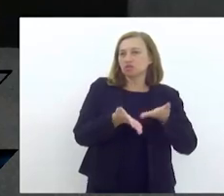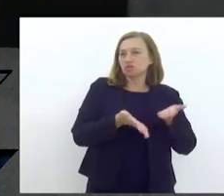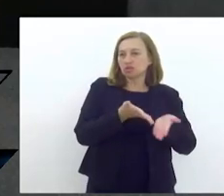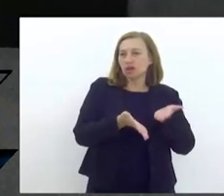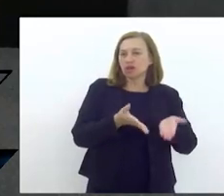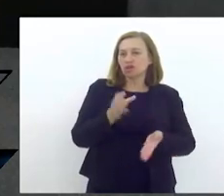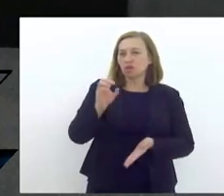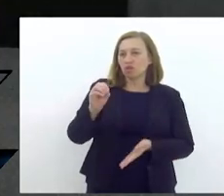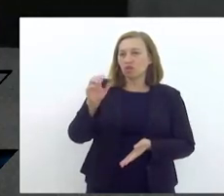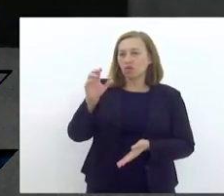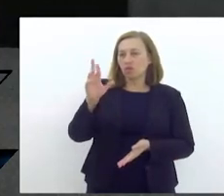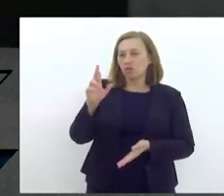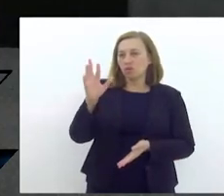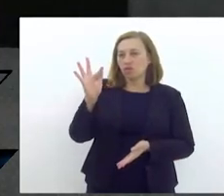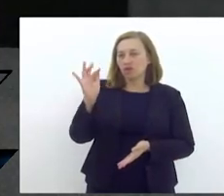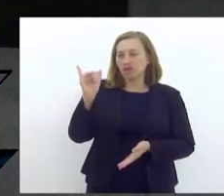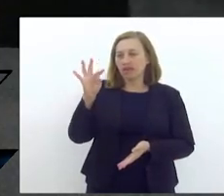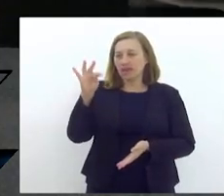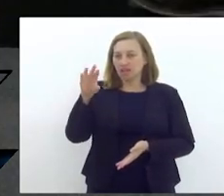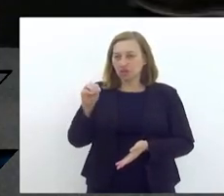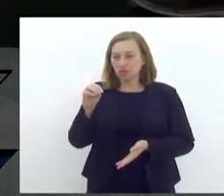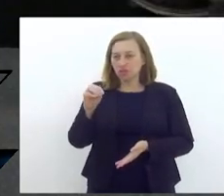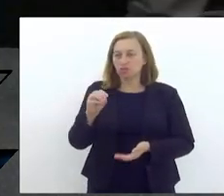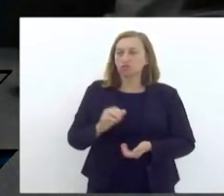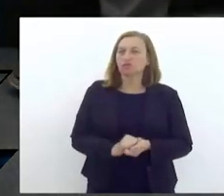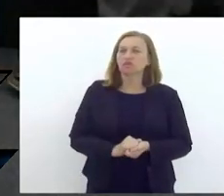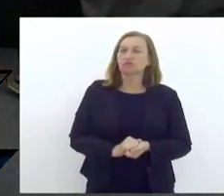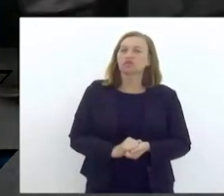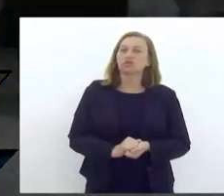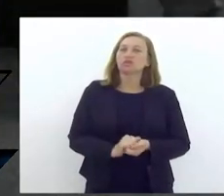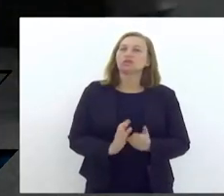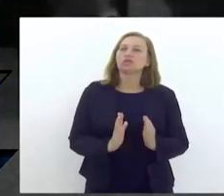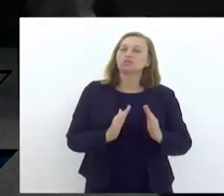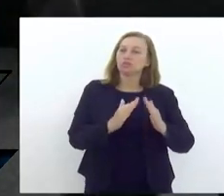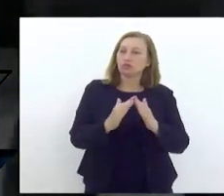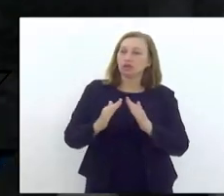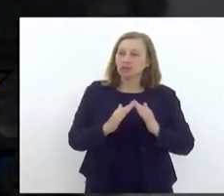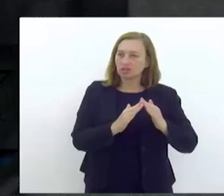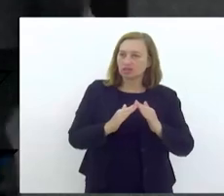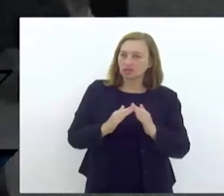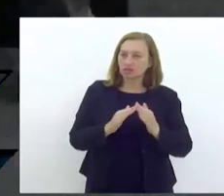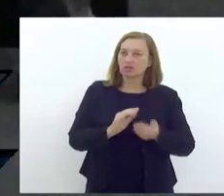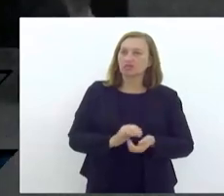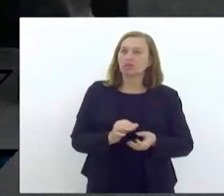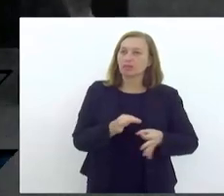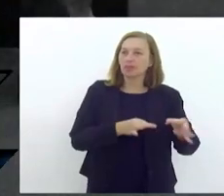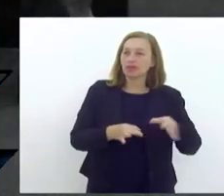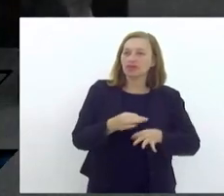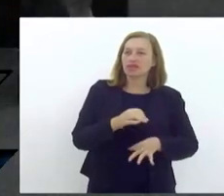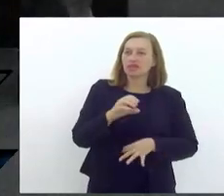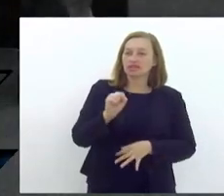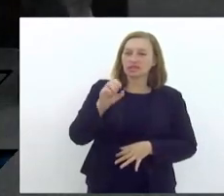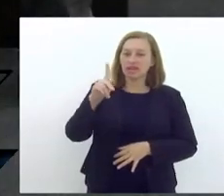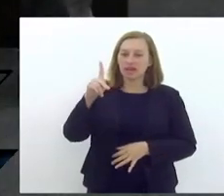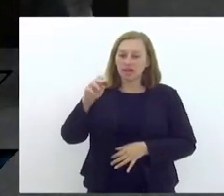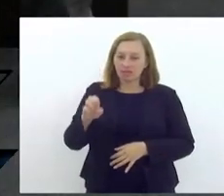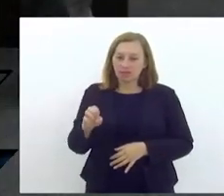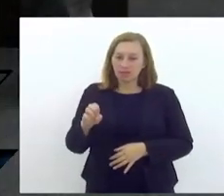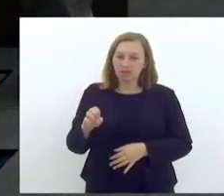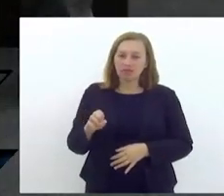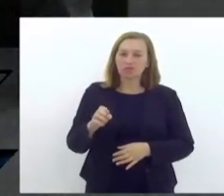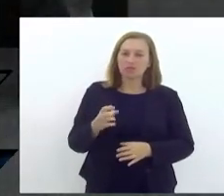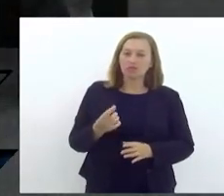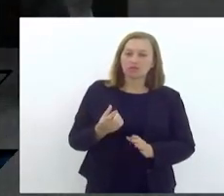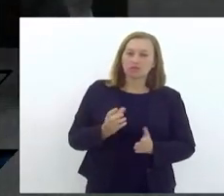públicas ou privadas sem fins lucrativos Nos programas habitacionais implementado pela seab com recursos